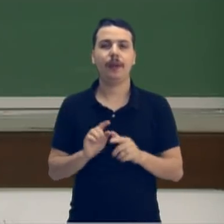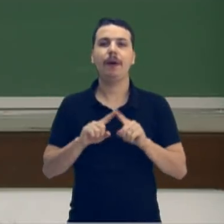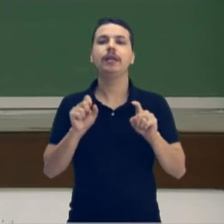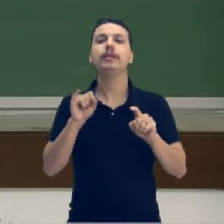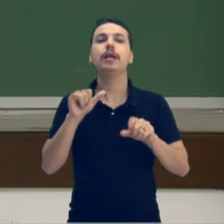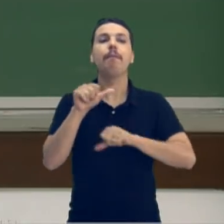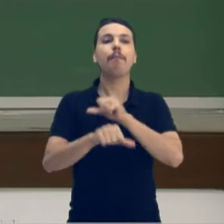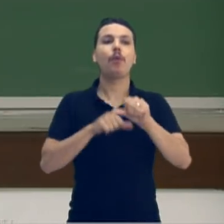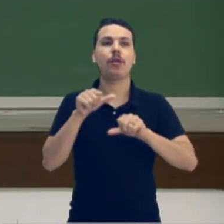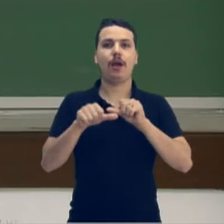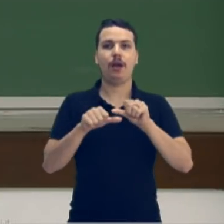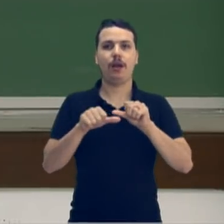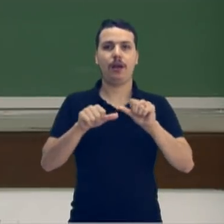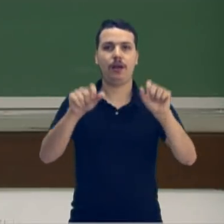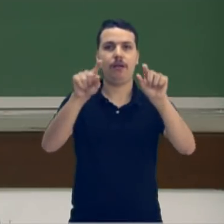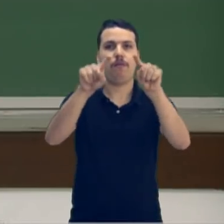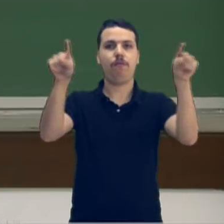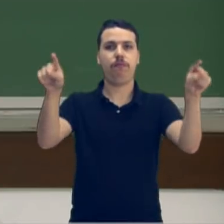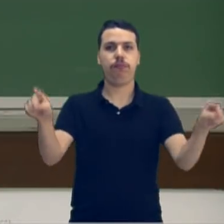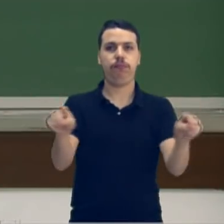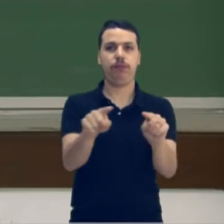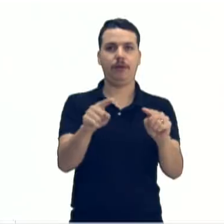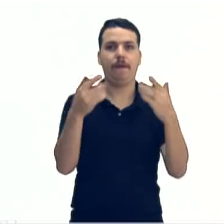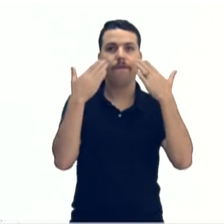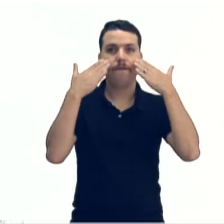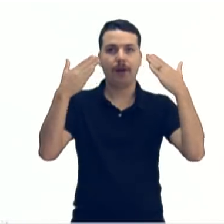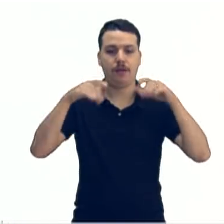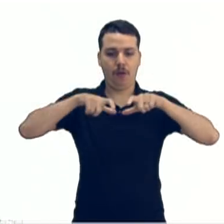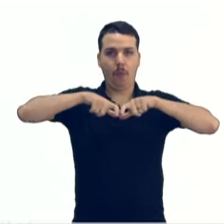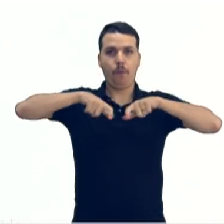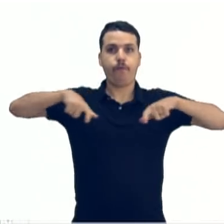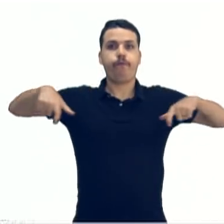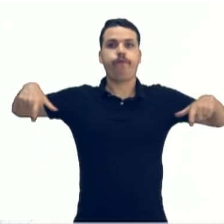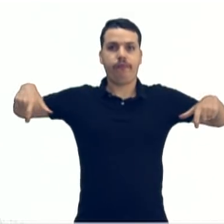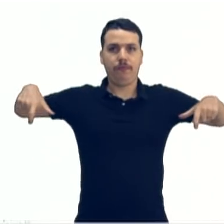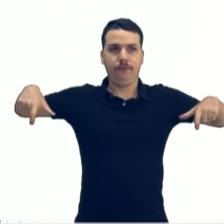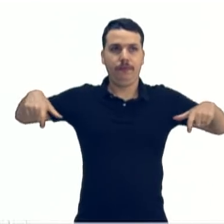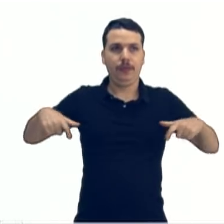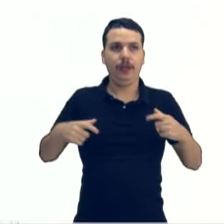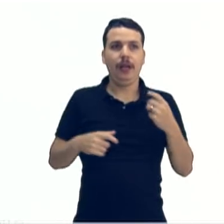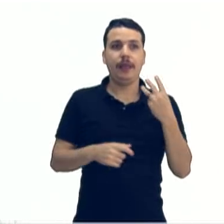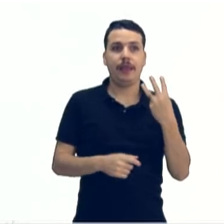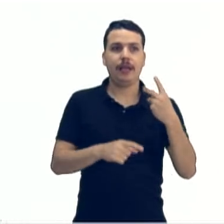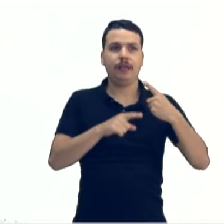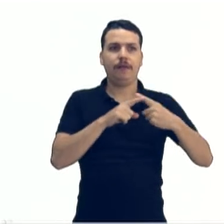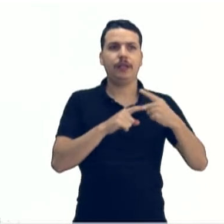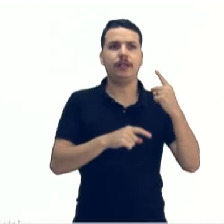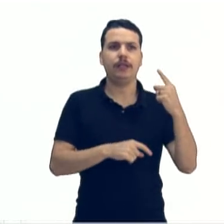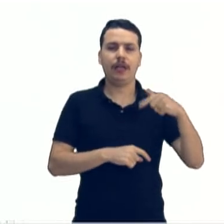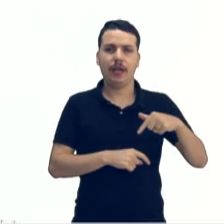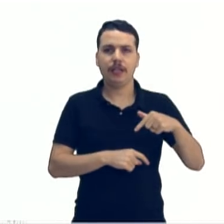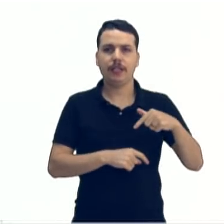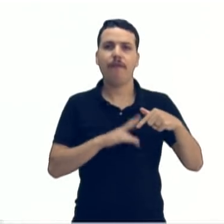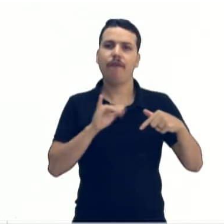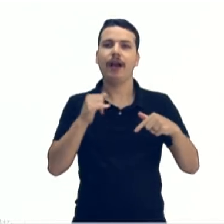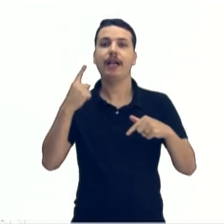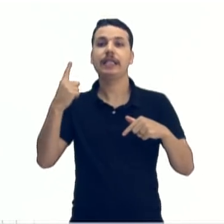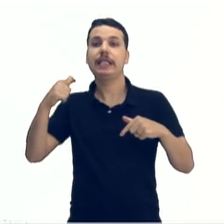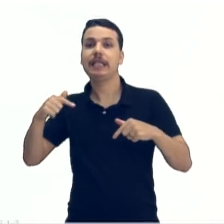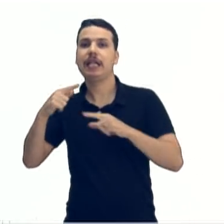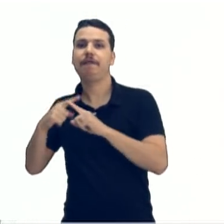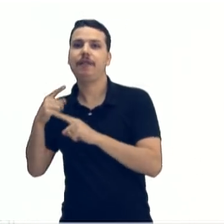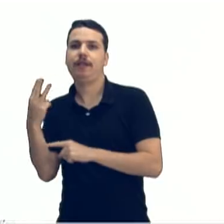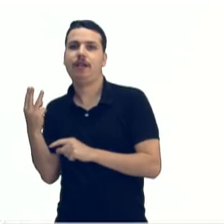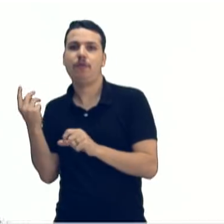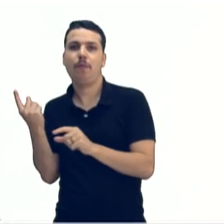tela, se eu colocar a tela em outra posição, como que vai ser? O 3 vezes 17 lá vai ficar 17 vezes 3. Então, olha